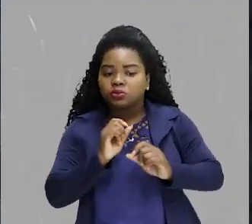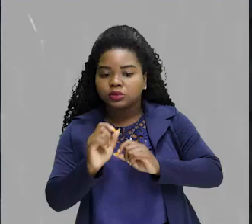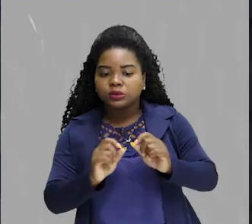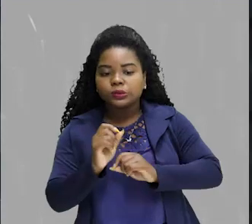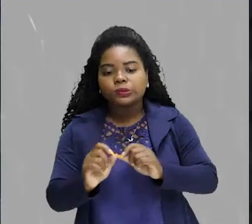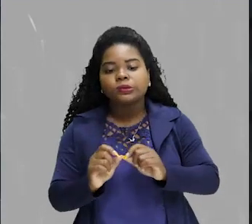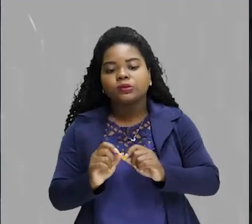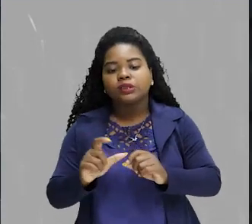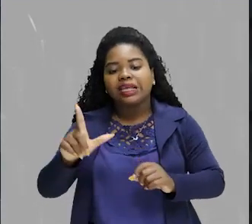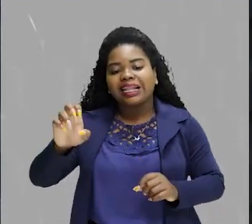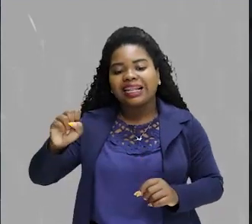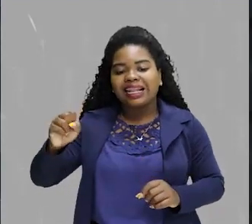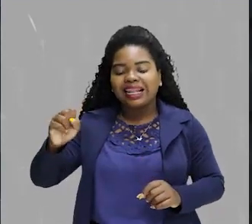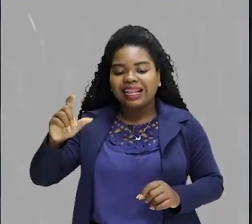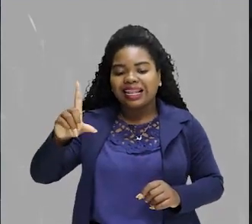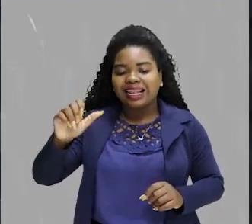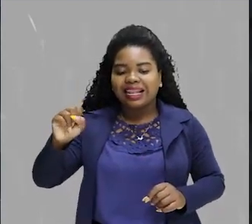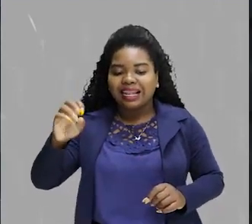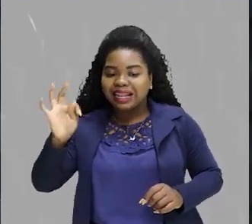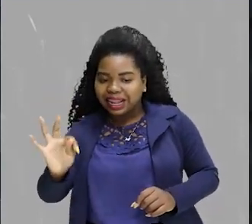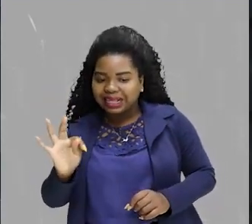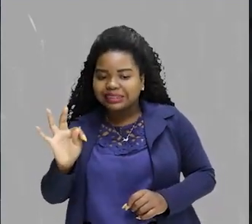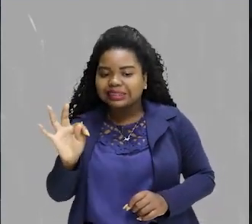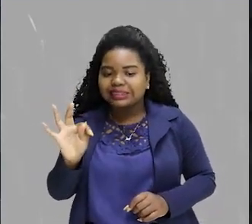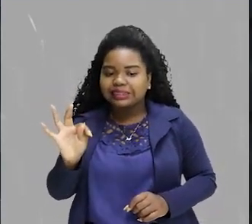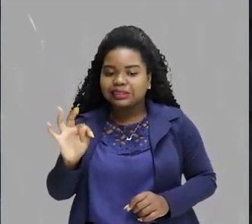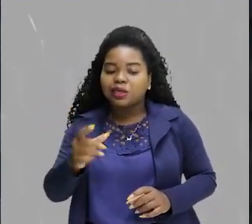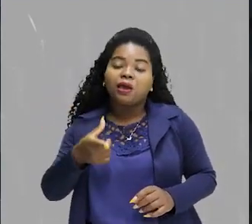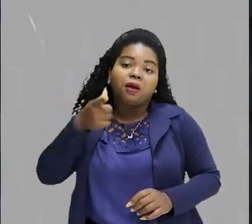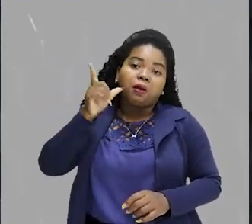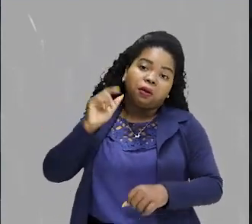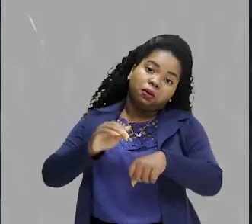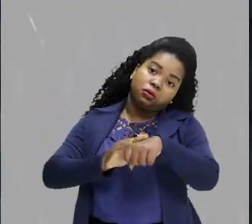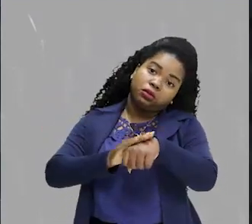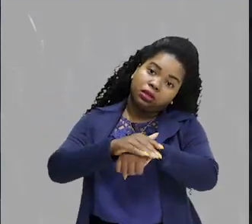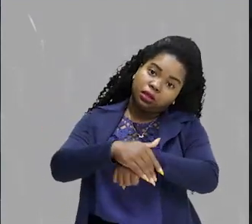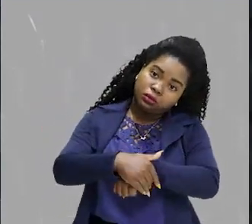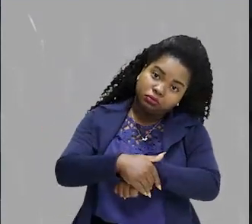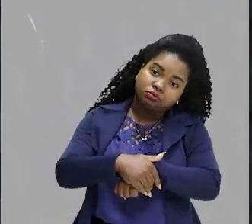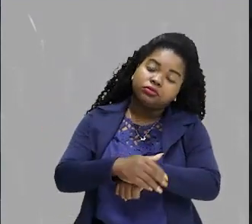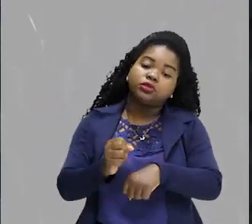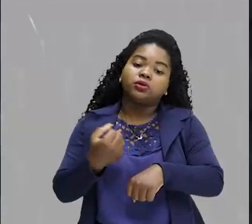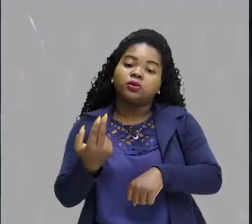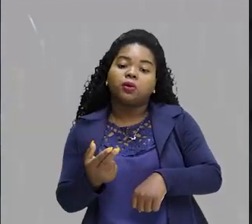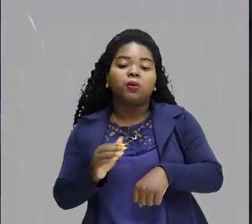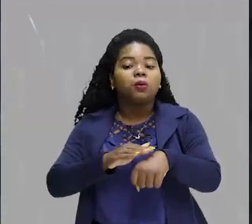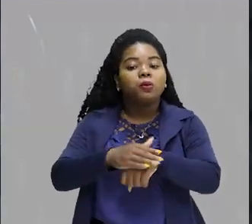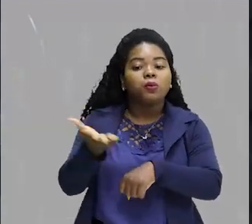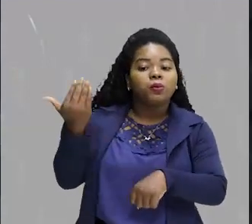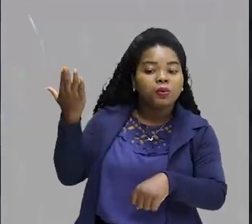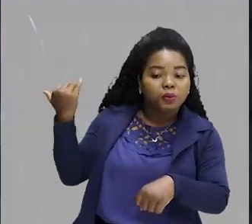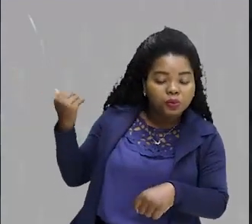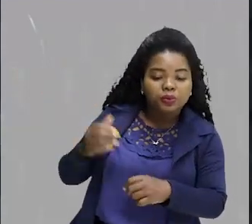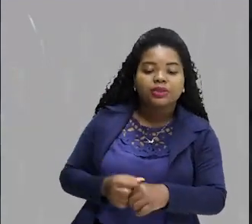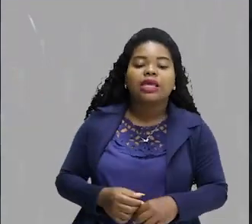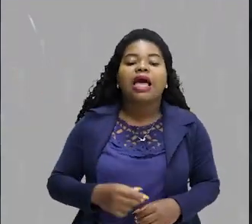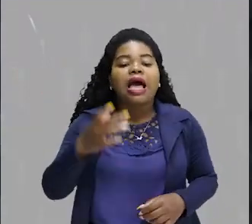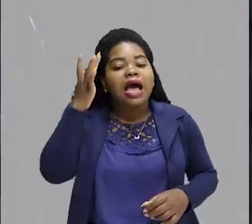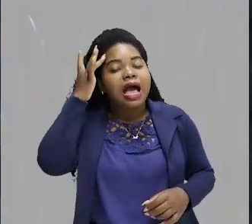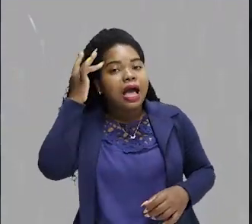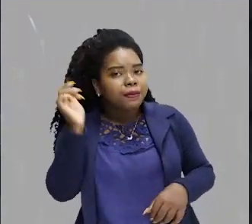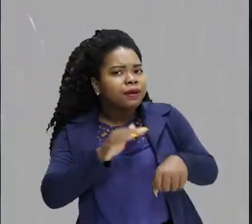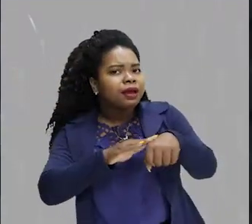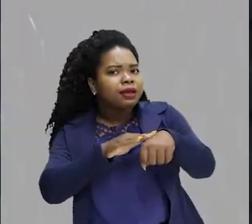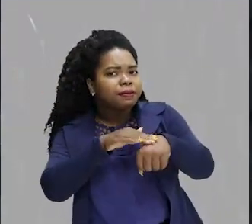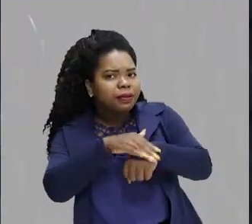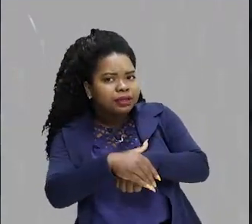usando a palavra last. Last night, ontem à noite ou a noite passada. Last morning, a manhã passada.